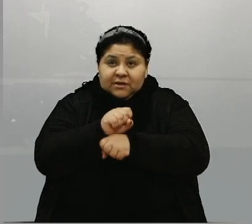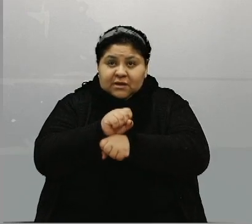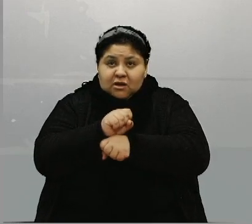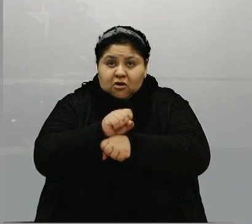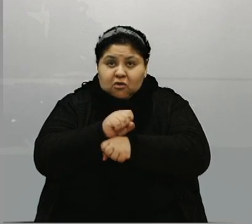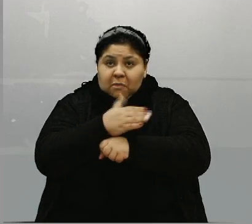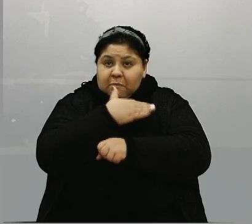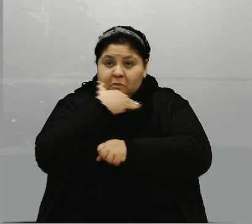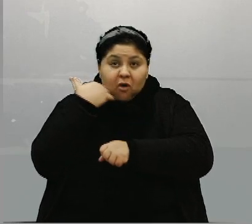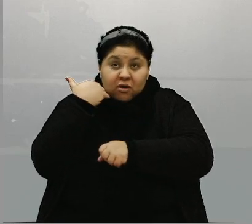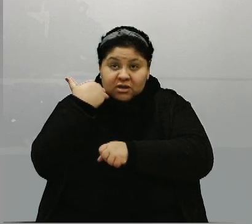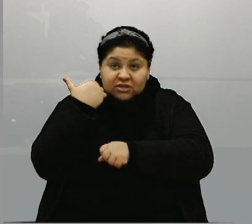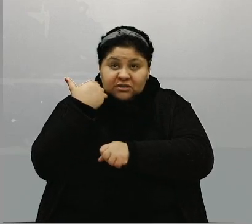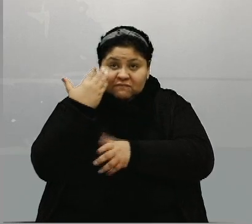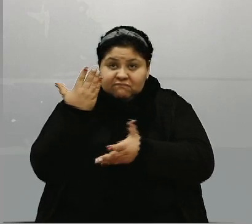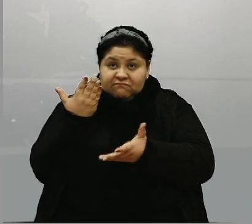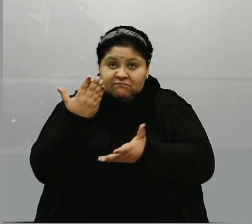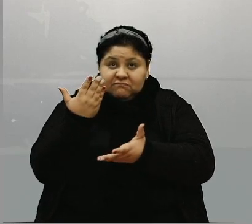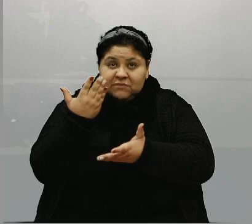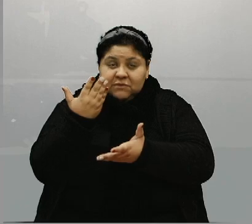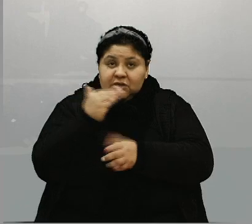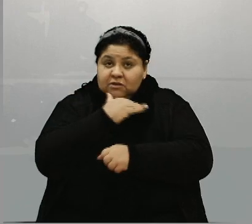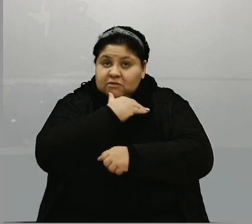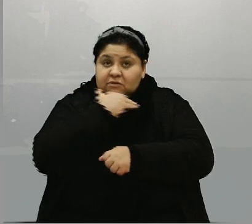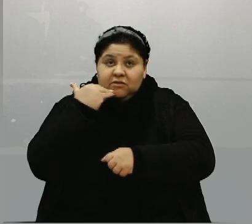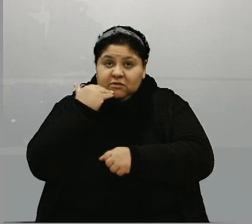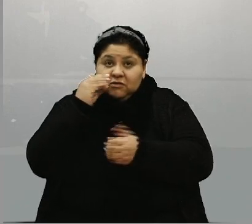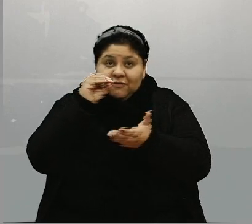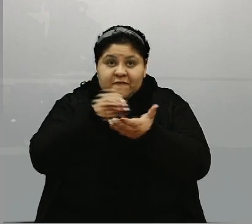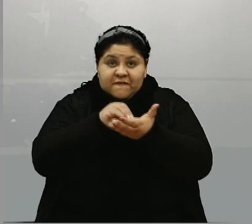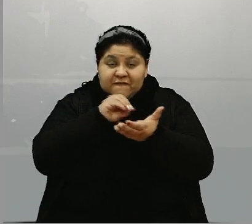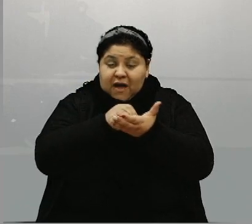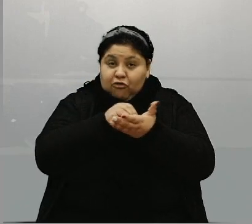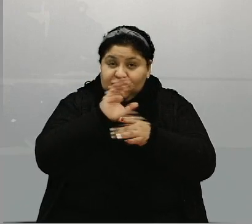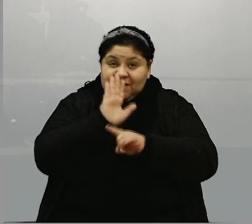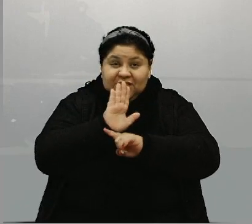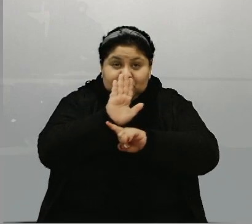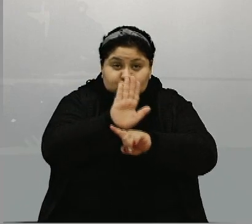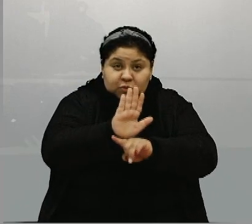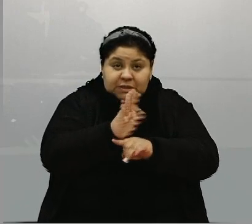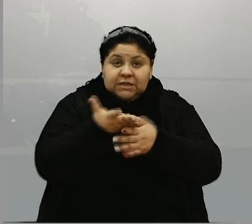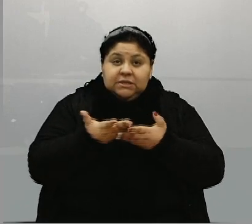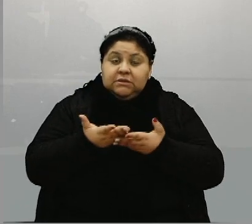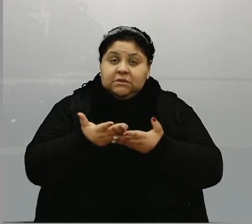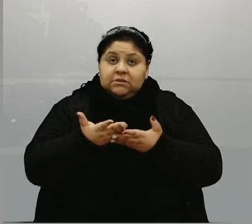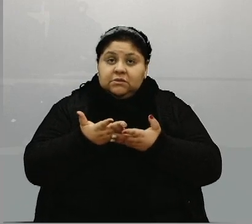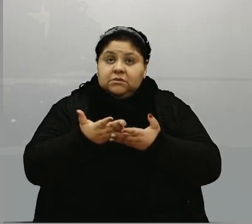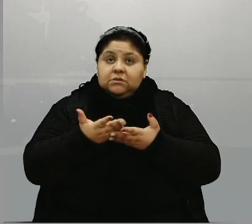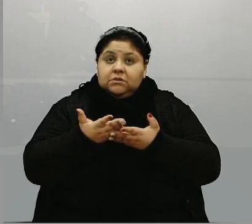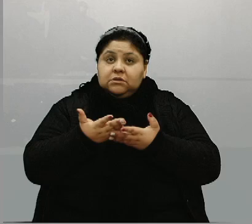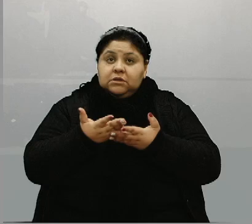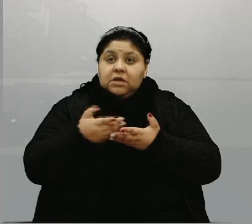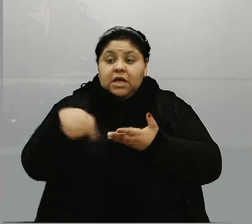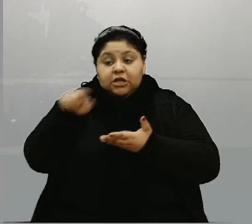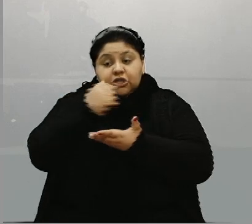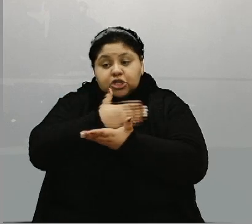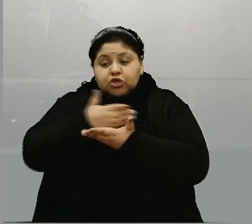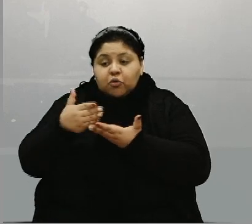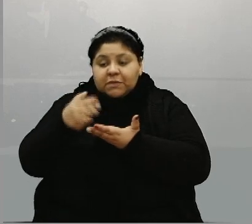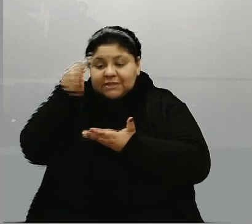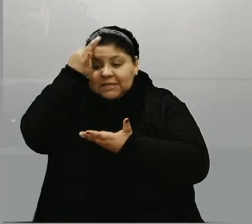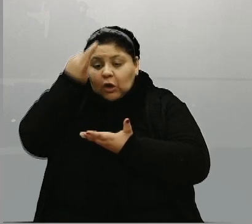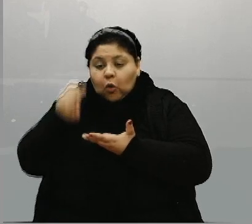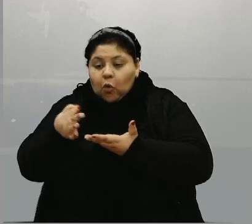morte? E essa morte ocorrer por falta de assistência? para daí a gente começar a entender